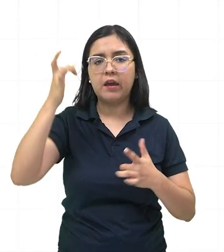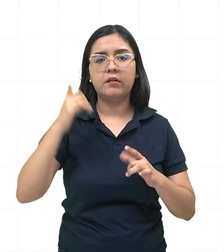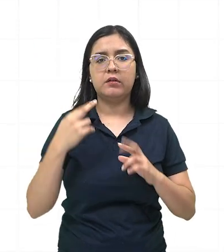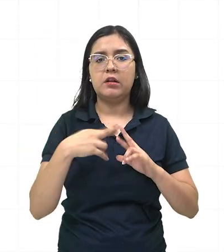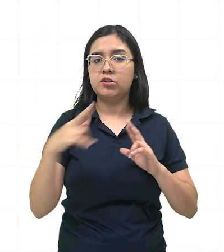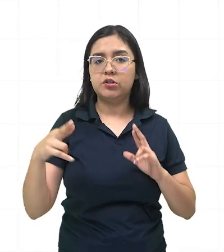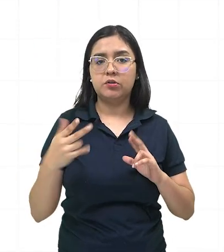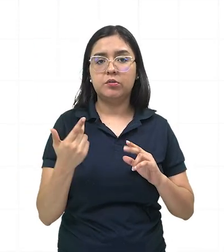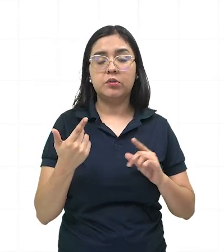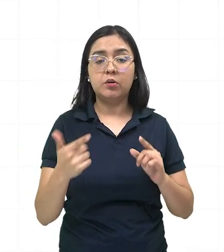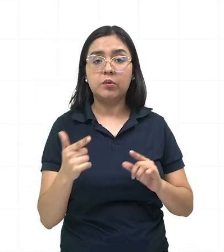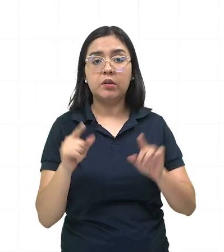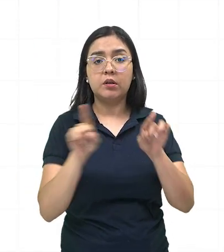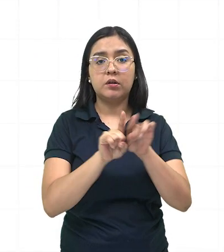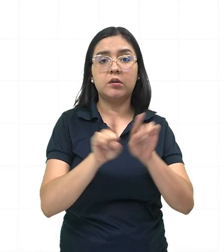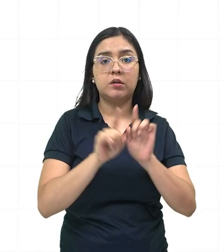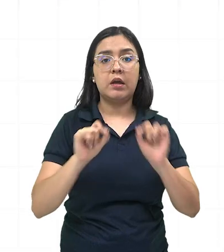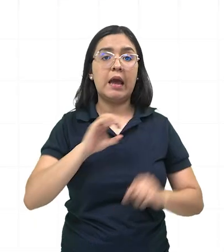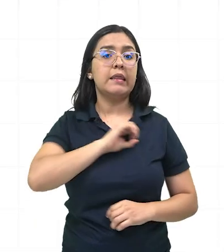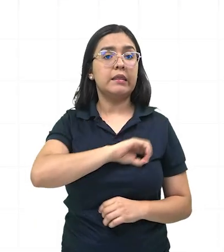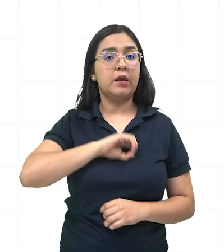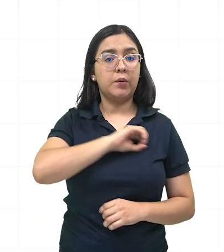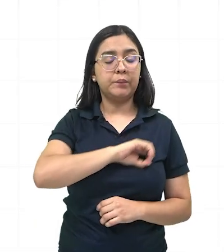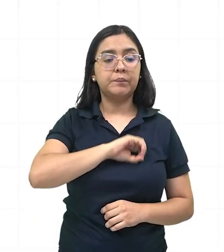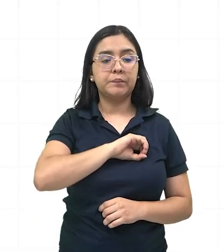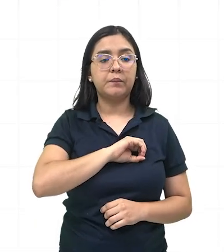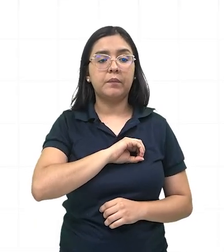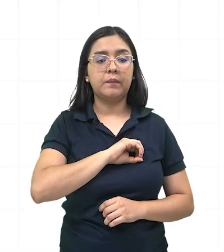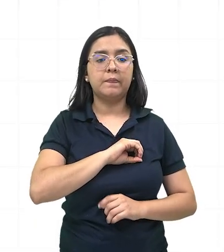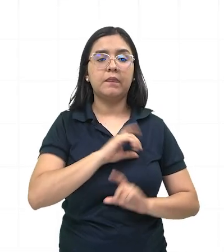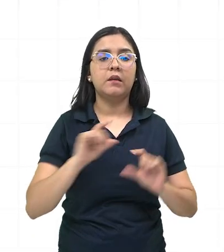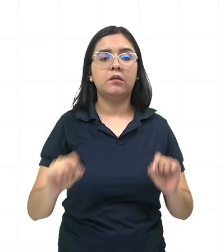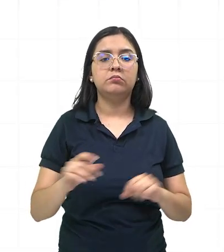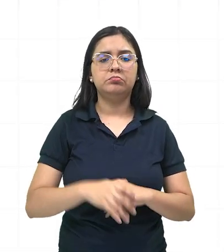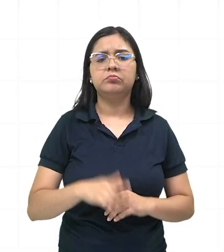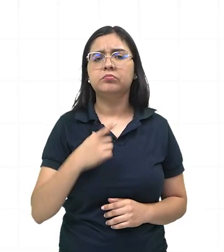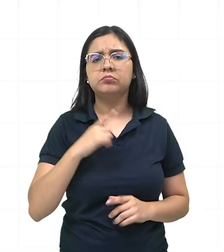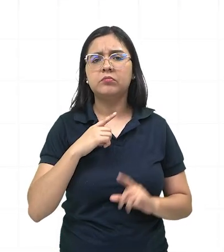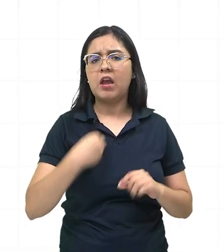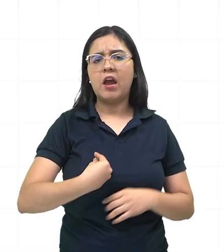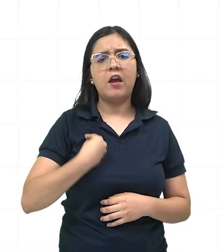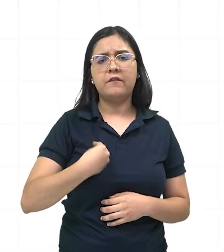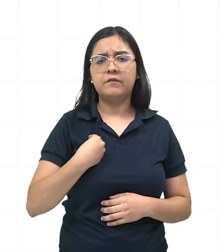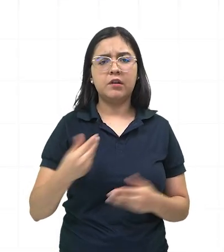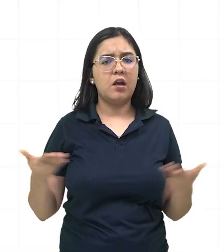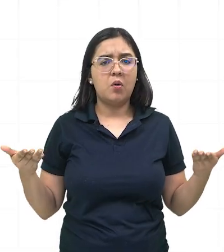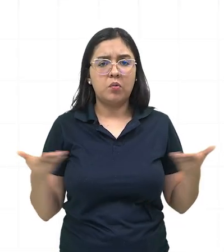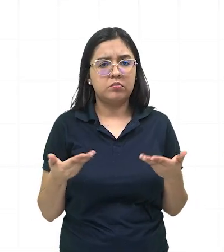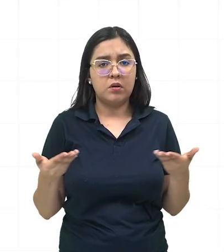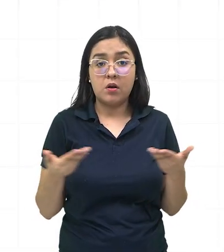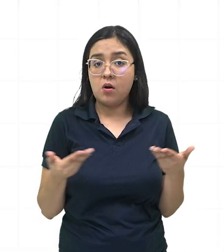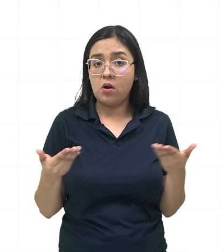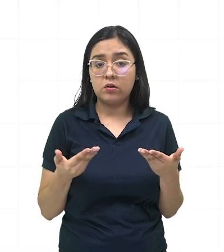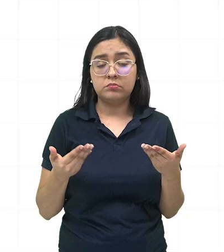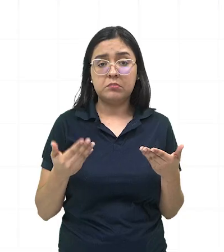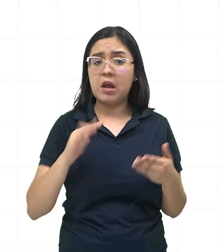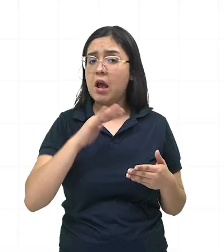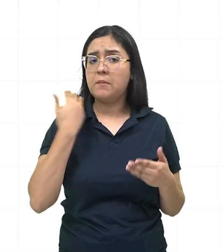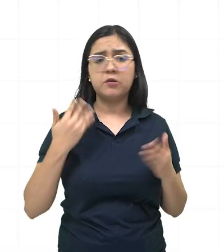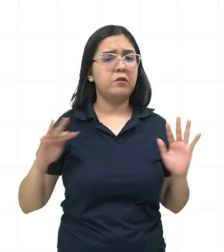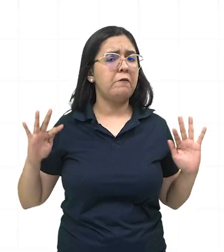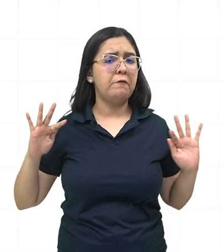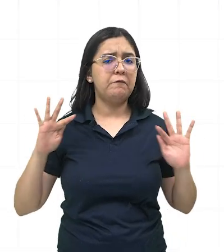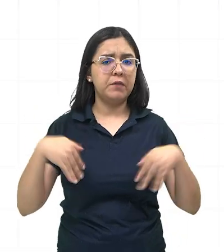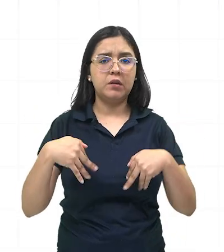religião, principalmente do ateu, não há crença em vida após a morte. A vida é o que acontece aqui agora. E a morte é o